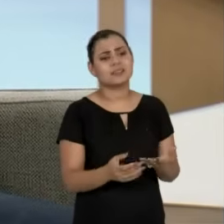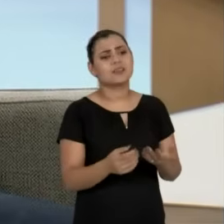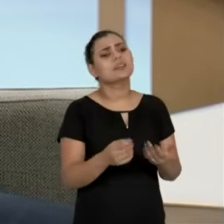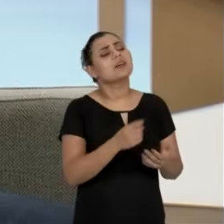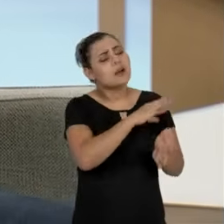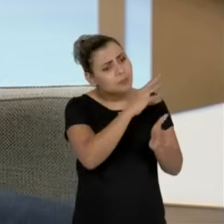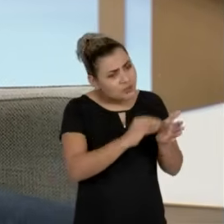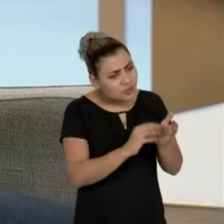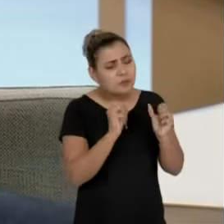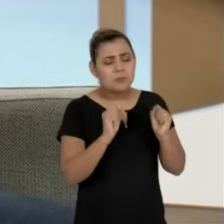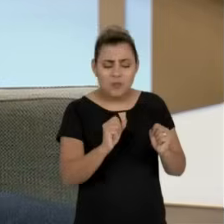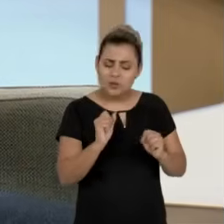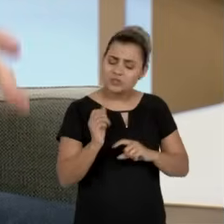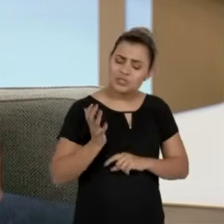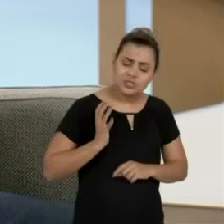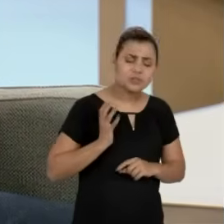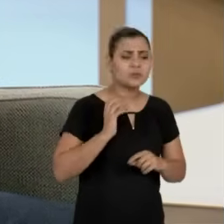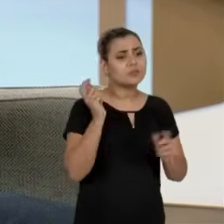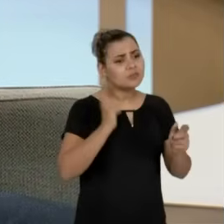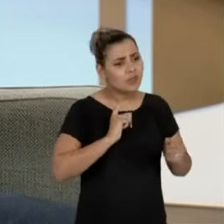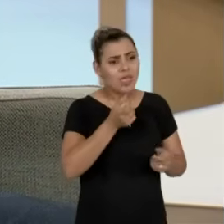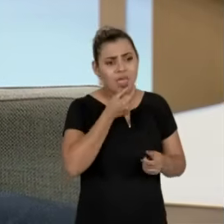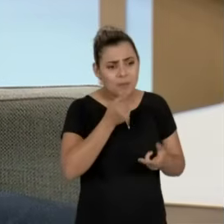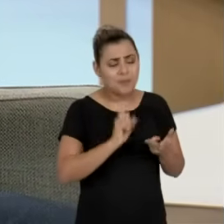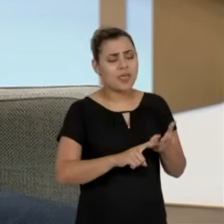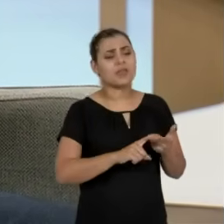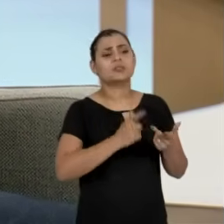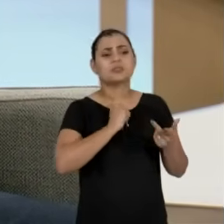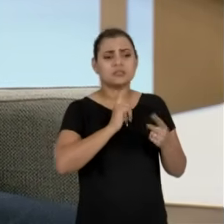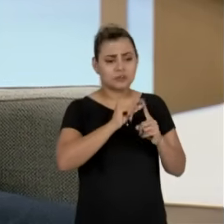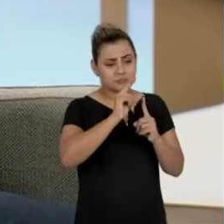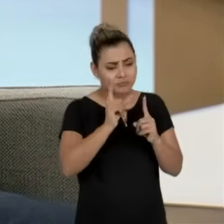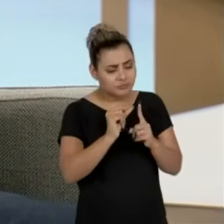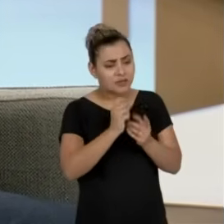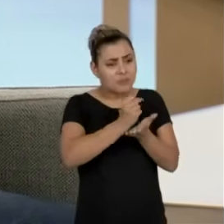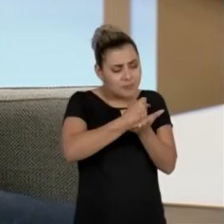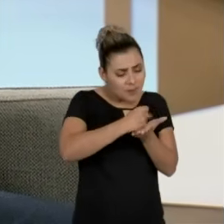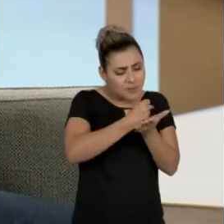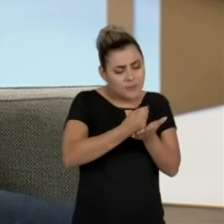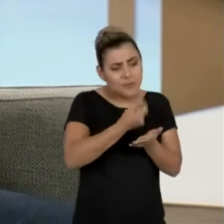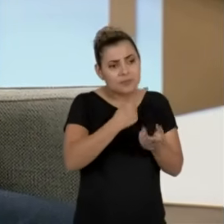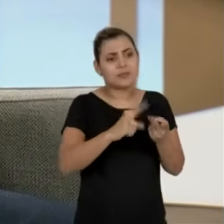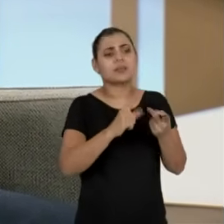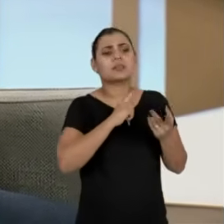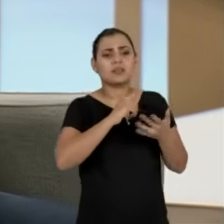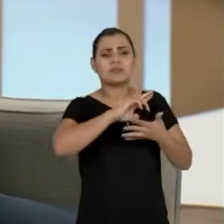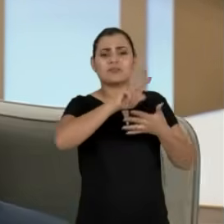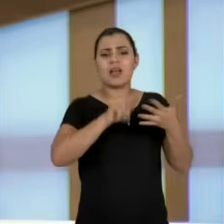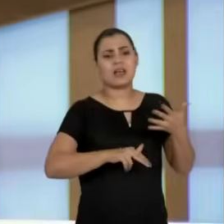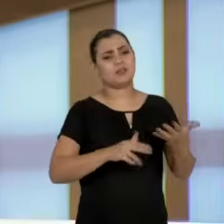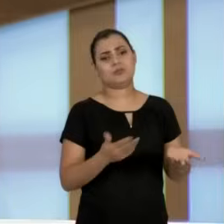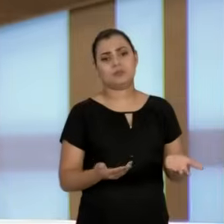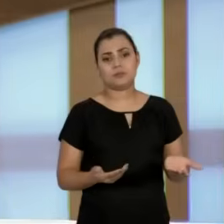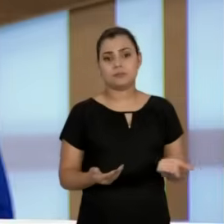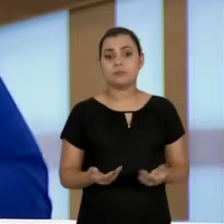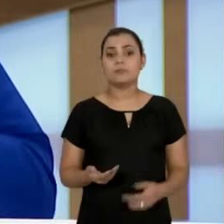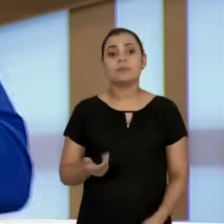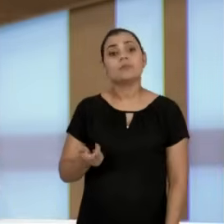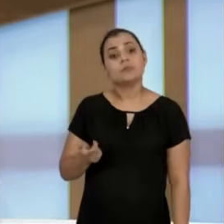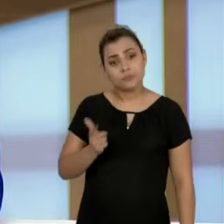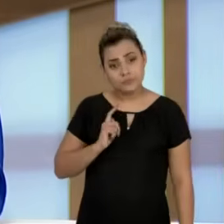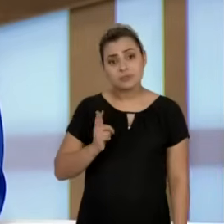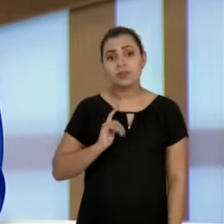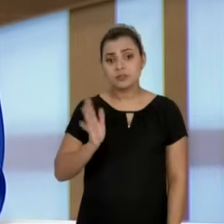riqueza, tem remédios, tem plantas medicinais, tem cipós, tem fibras. A gente já tem isso, Eugênio, com